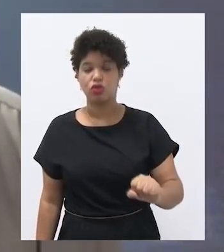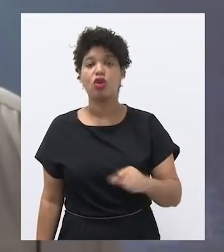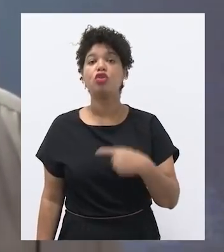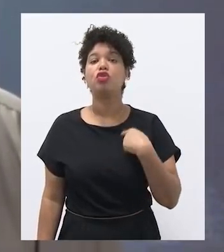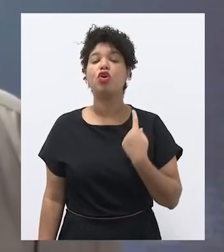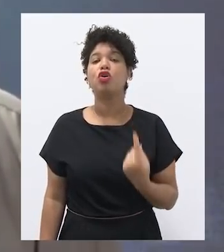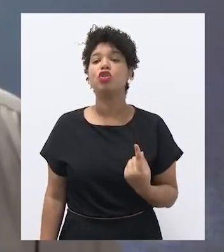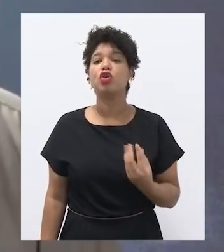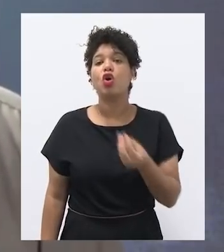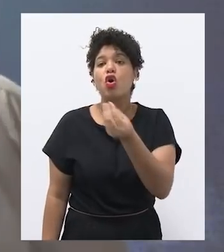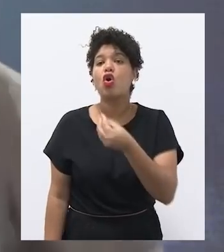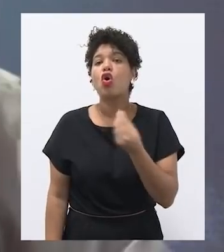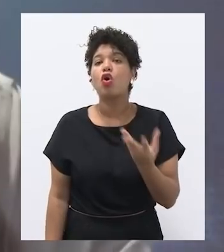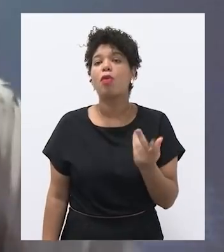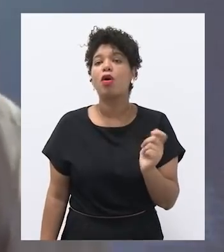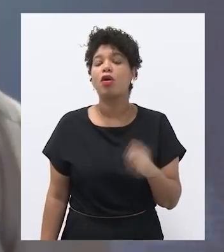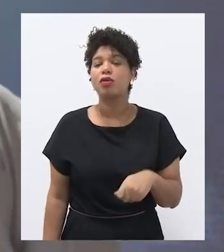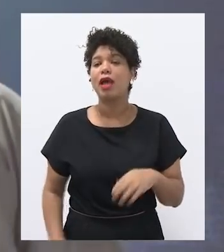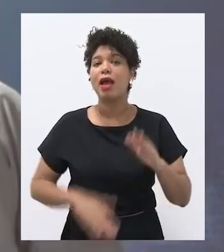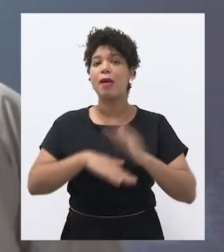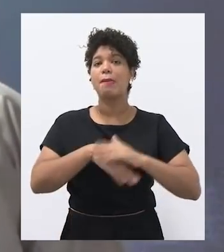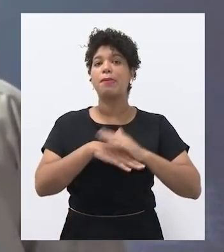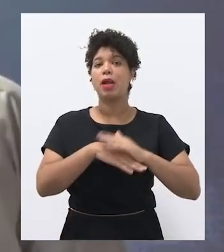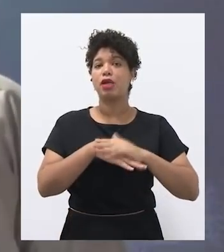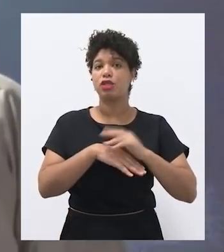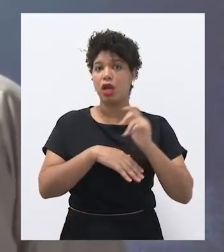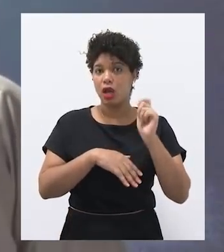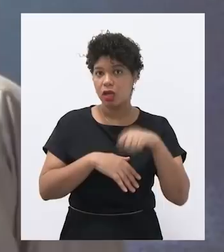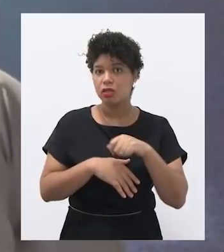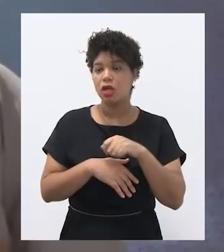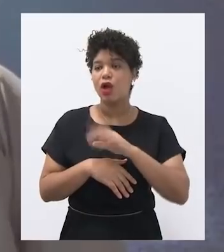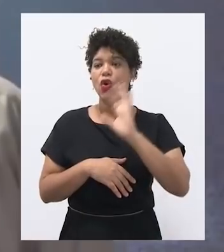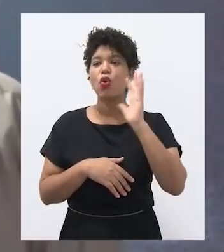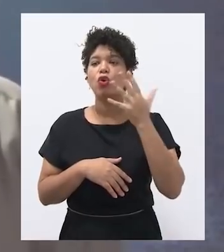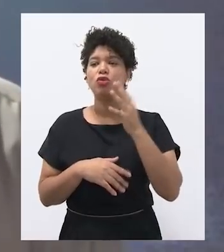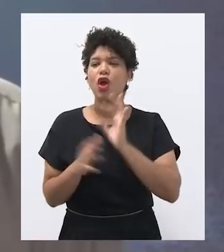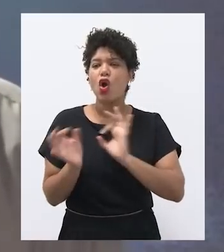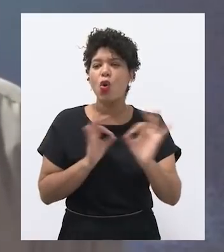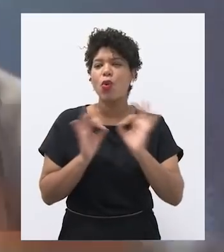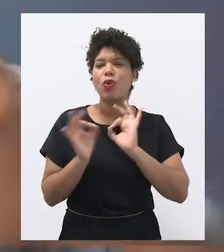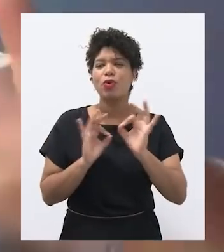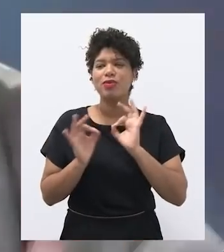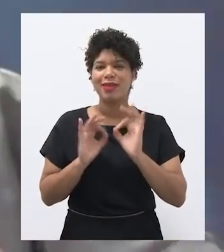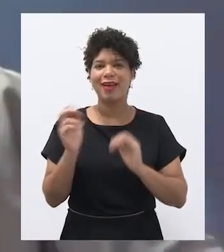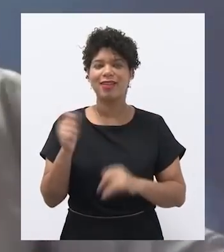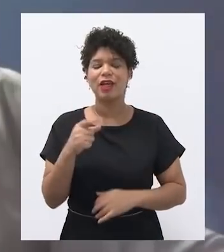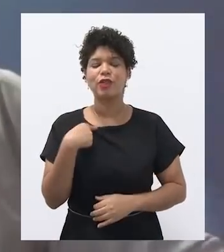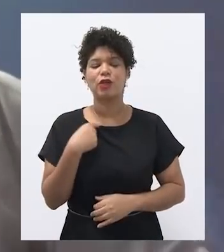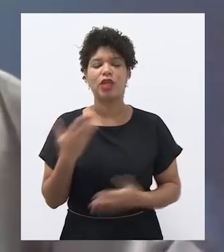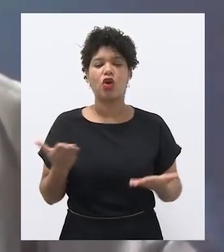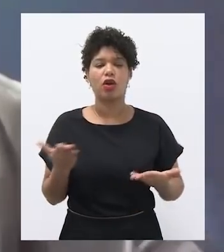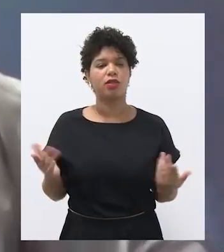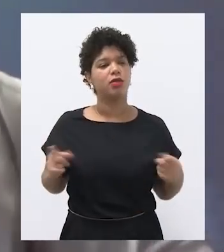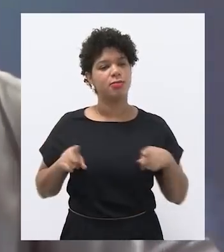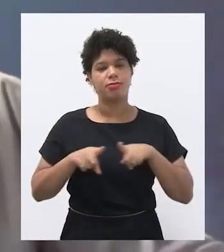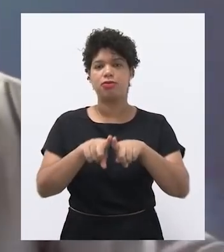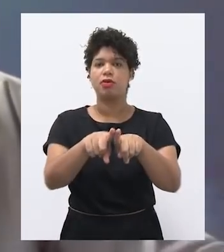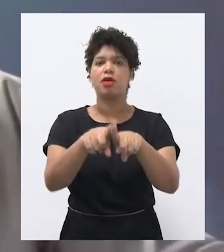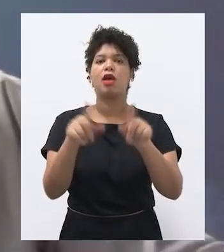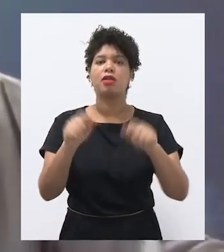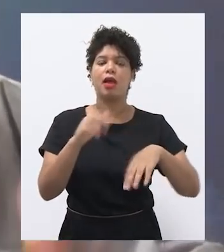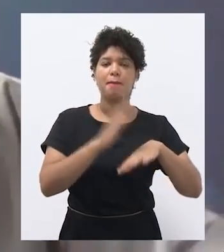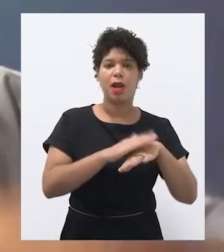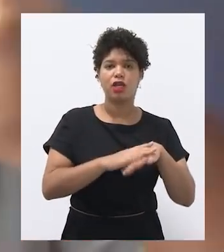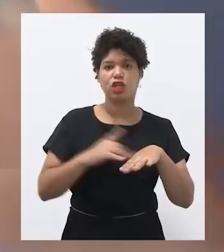modelos acontecem como? Trazendo a prática, o recurso, juntando eles dois e dizendo, ó, caminhamos nessa direção. Pego a prática,